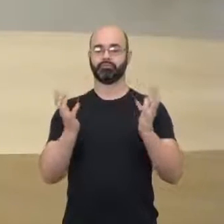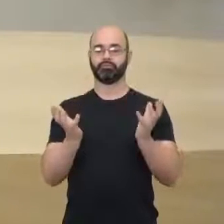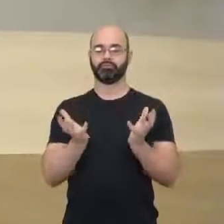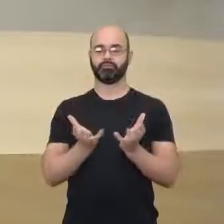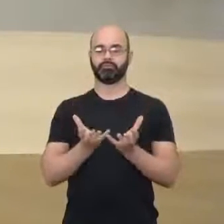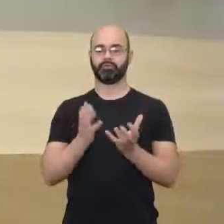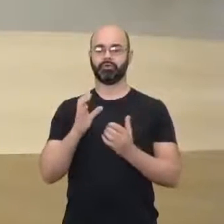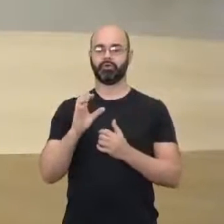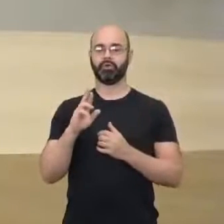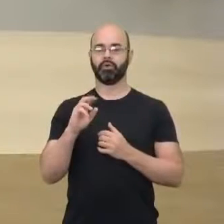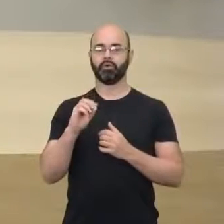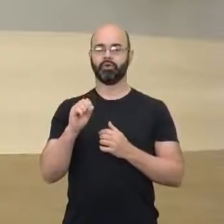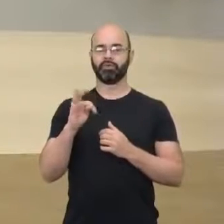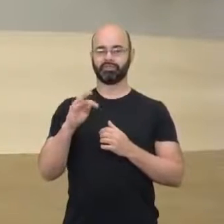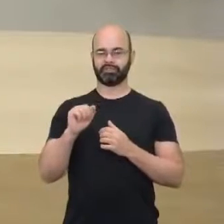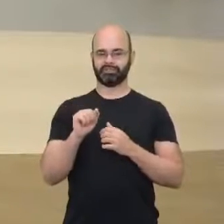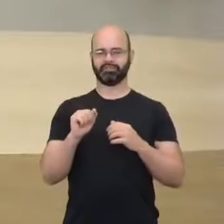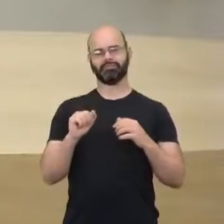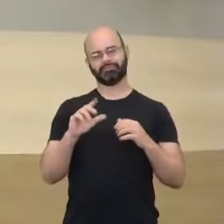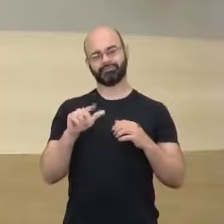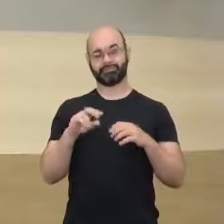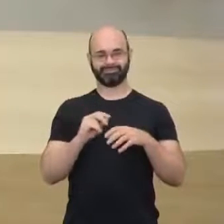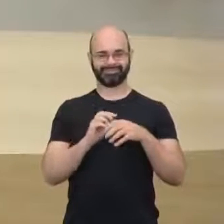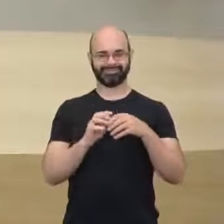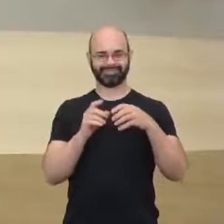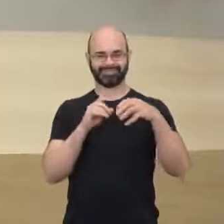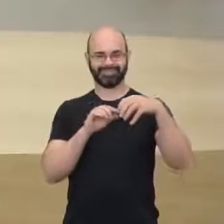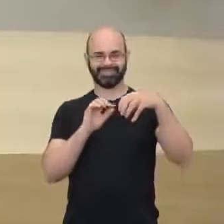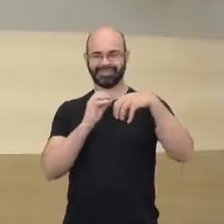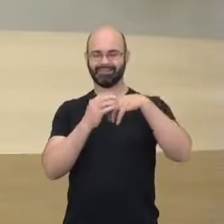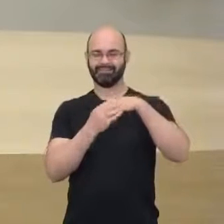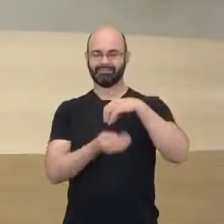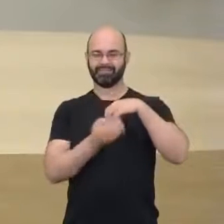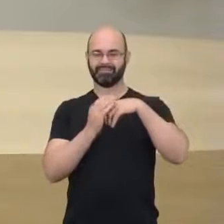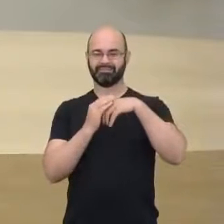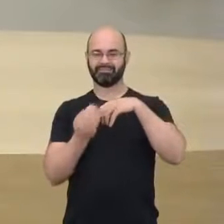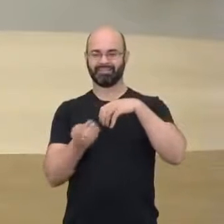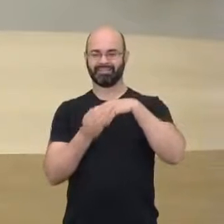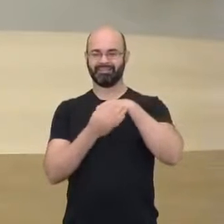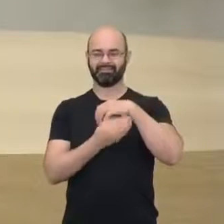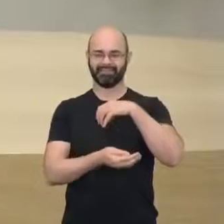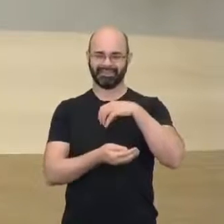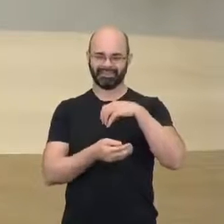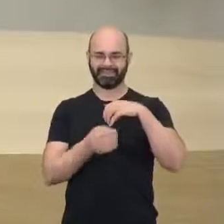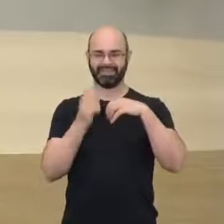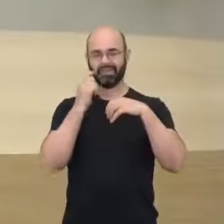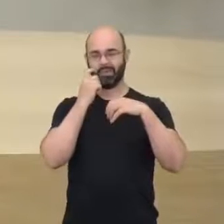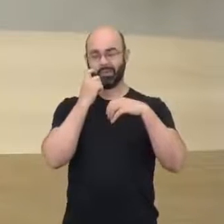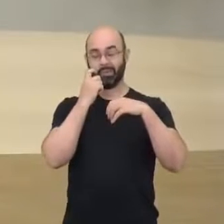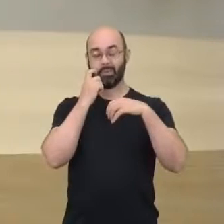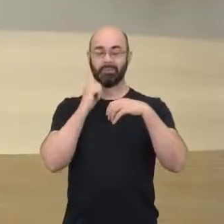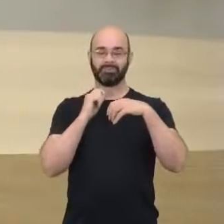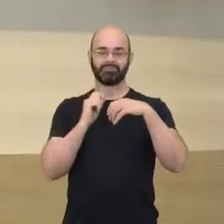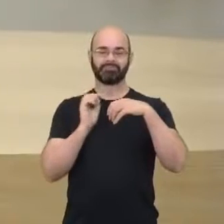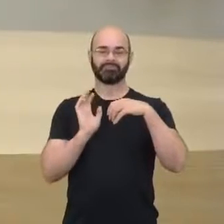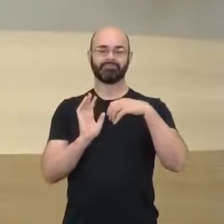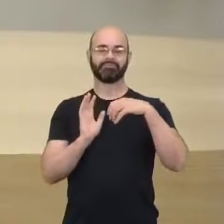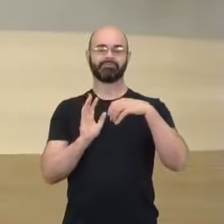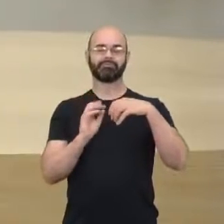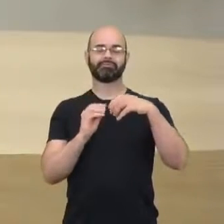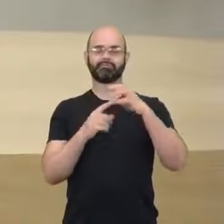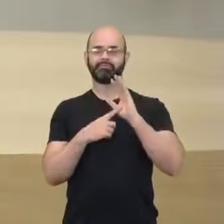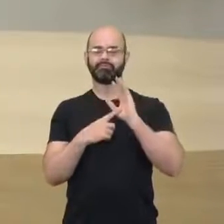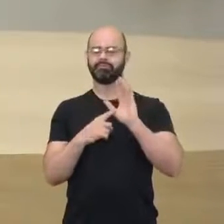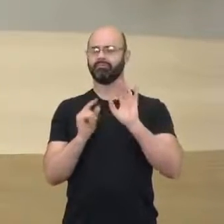isso aqui? Lógico que depois eu fiz uma artezinha, coloquei, até caí num continente aqui, mas não tem problema, tá? Mas eu vou mostrar que é